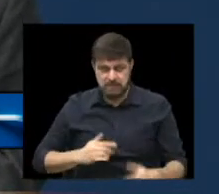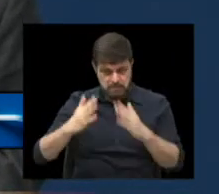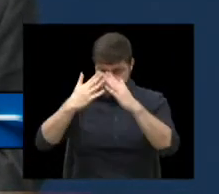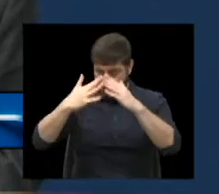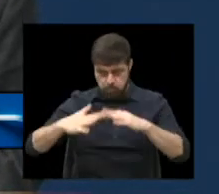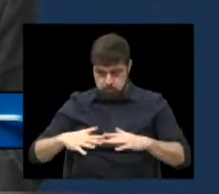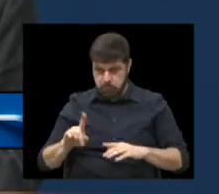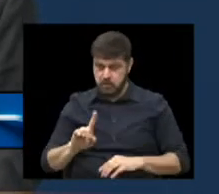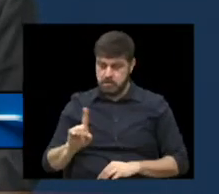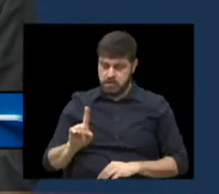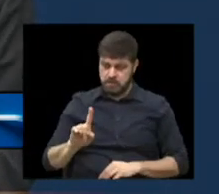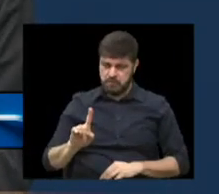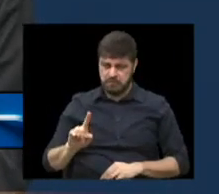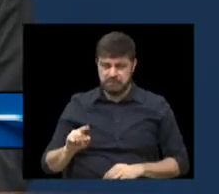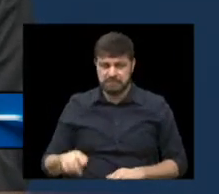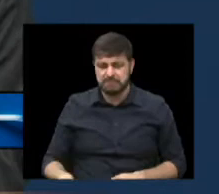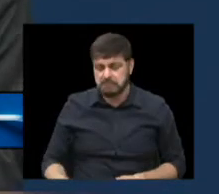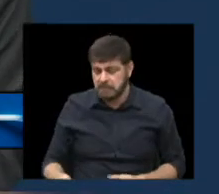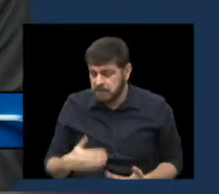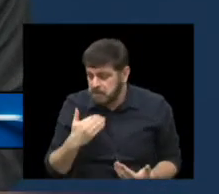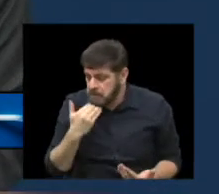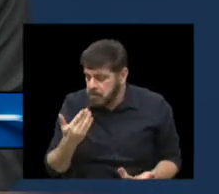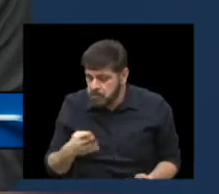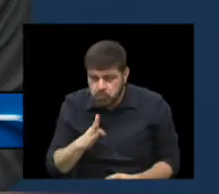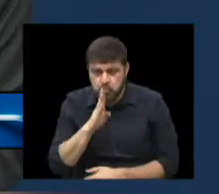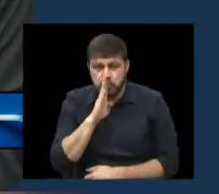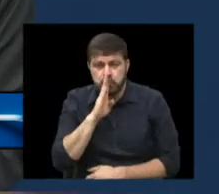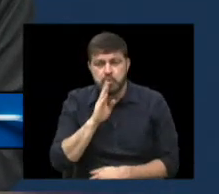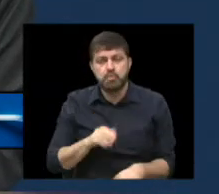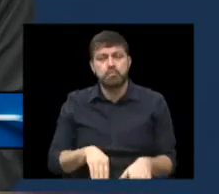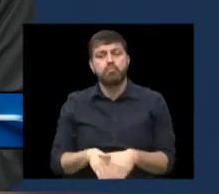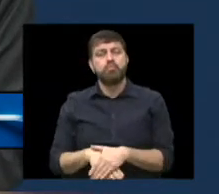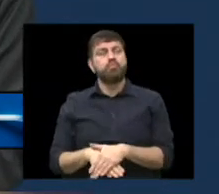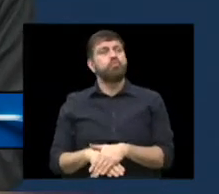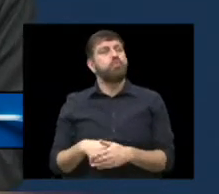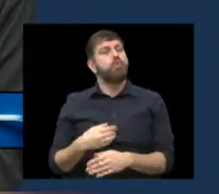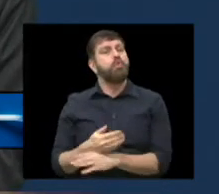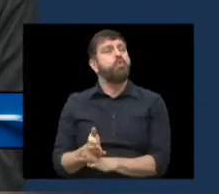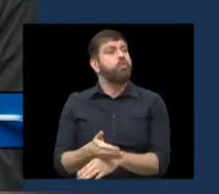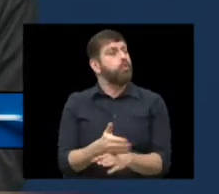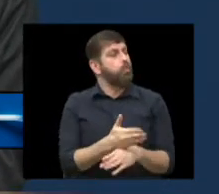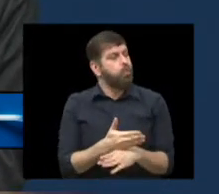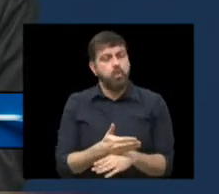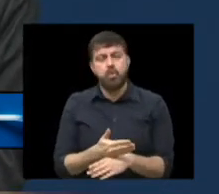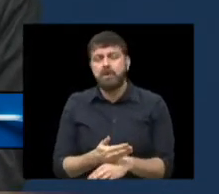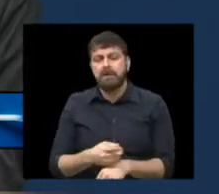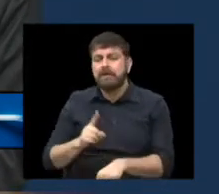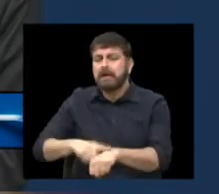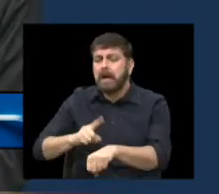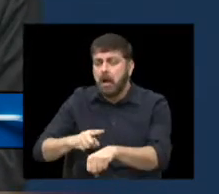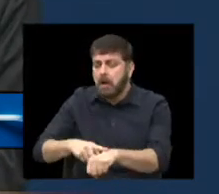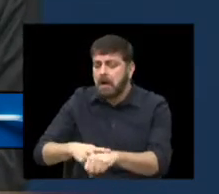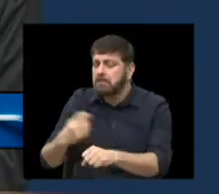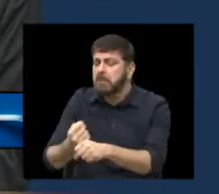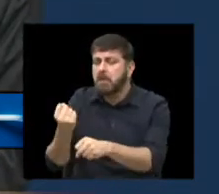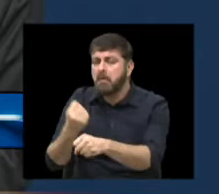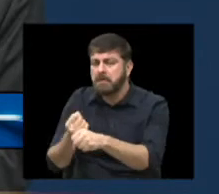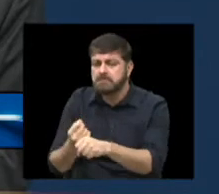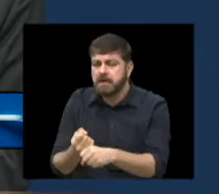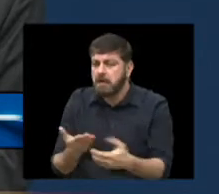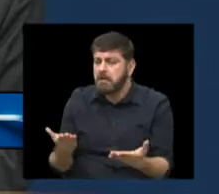desabamento, não se fala em nada referente à data para início das obras de